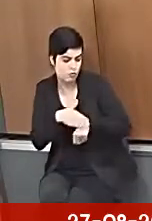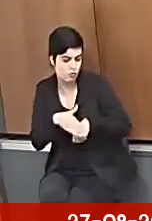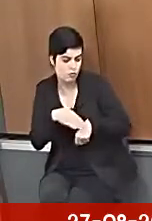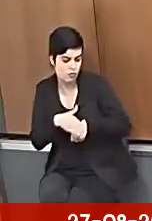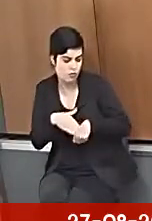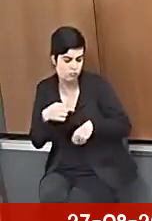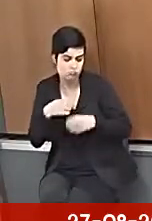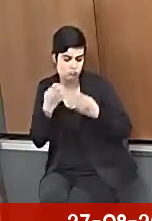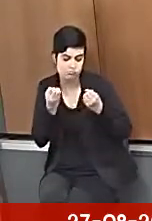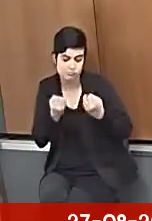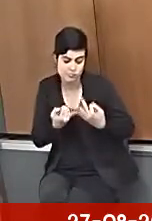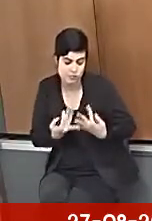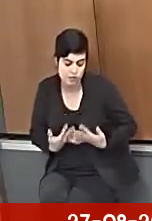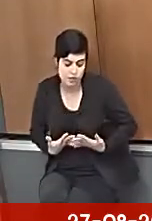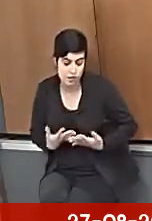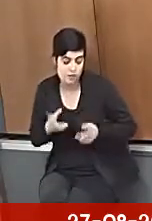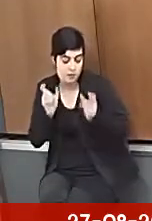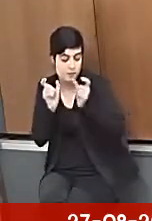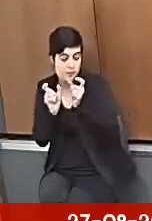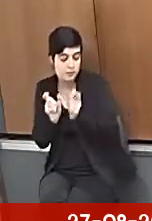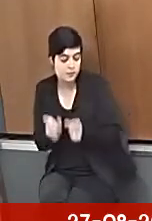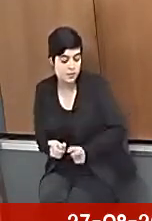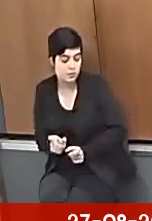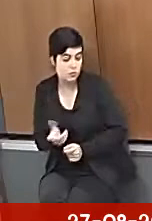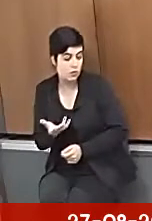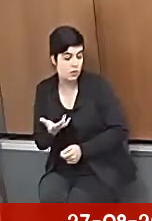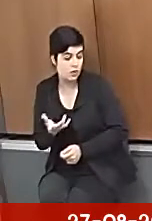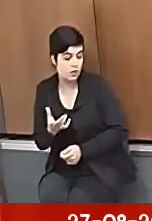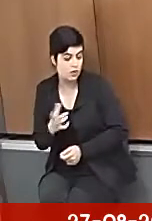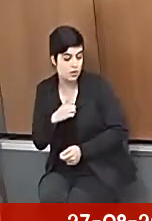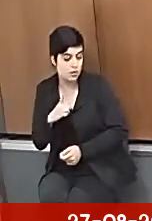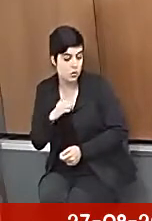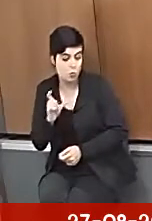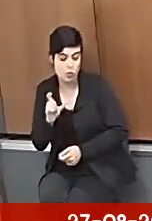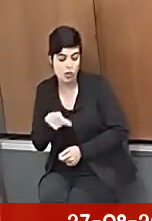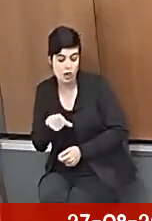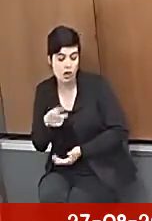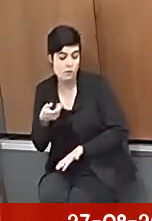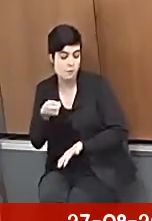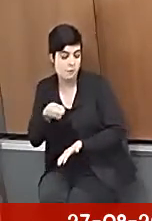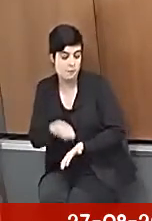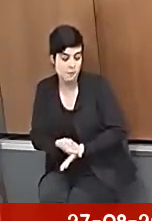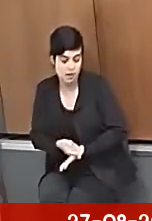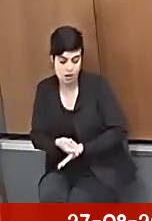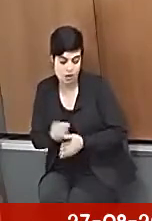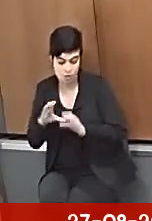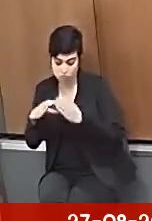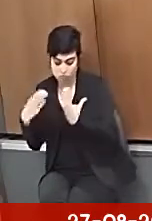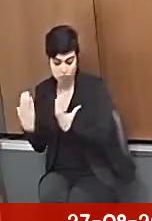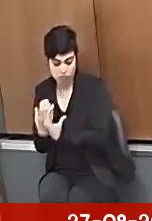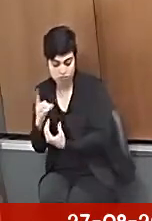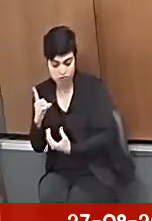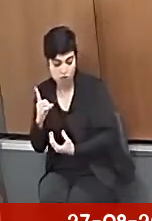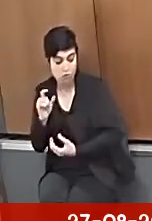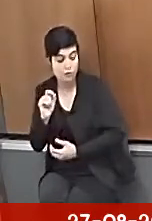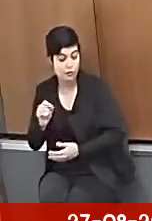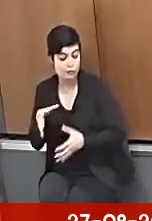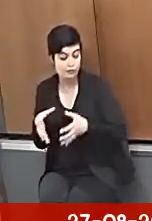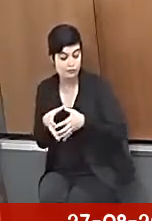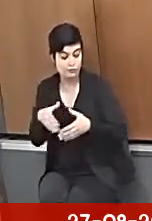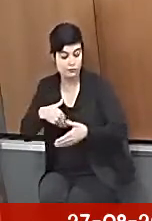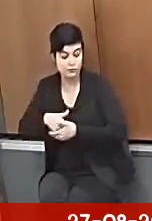vou adiantando quem determina que vai cobrar o ingresso não é o estádio não meu querido é o clube